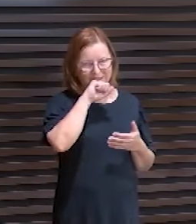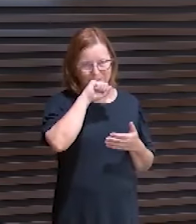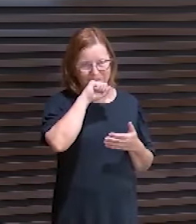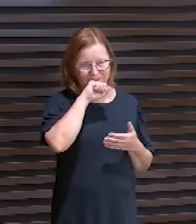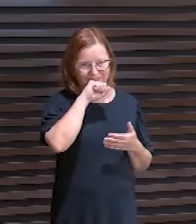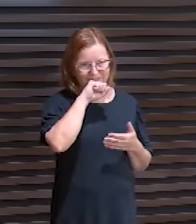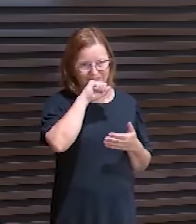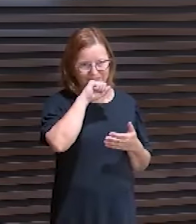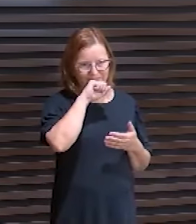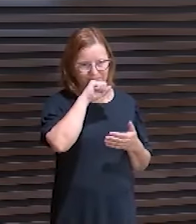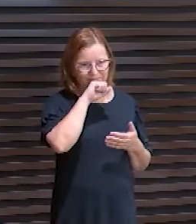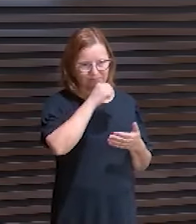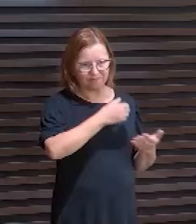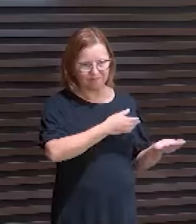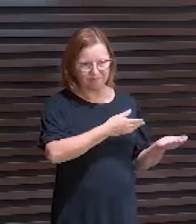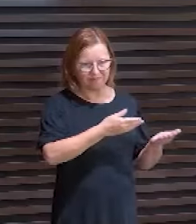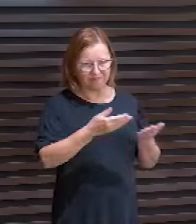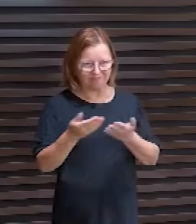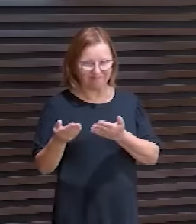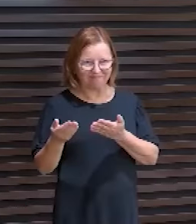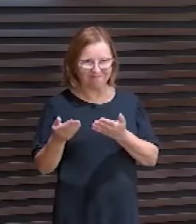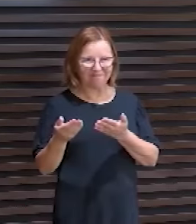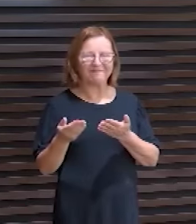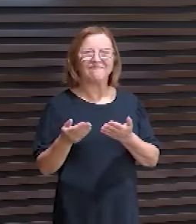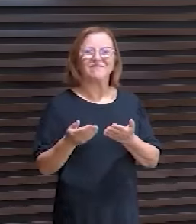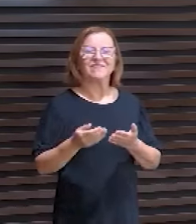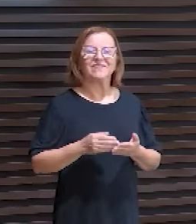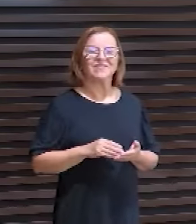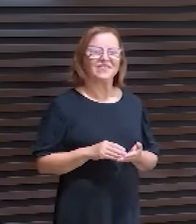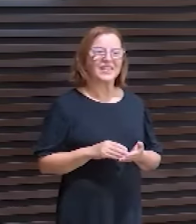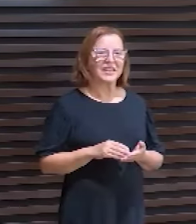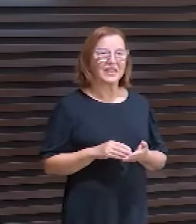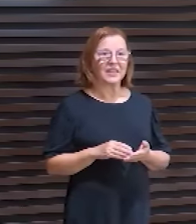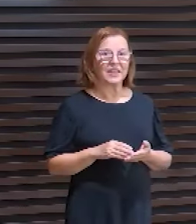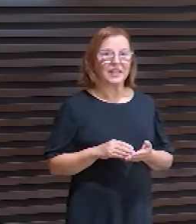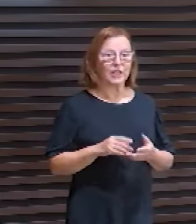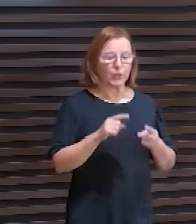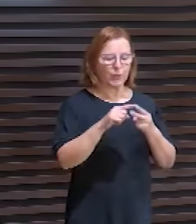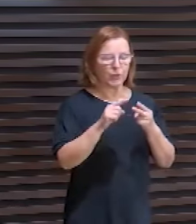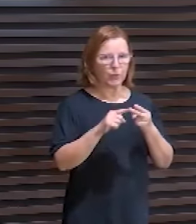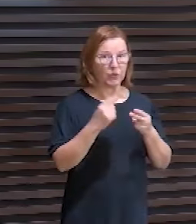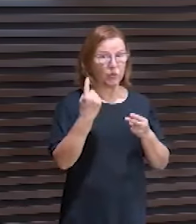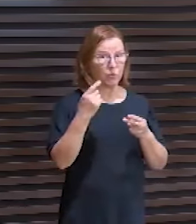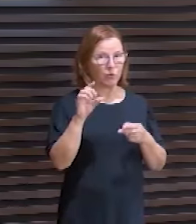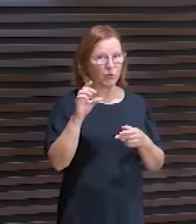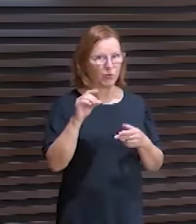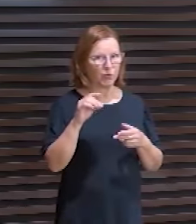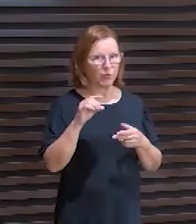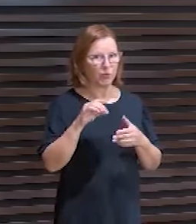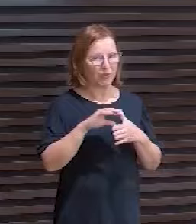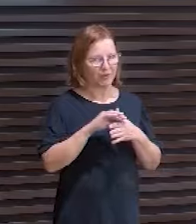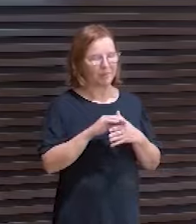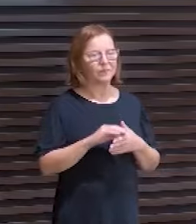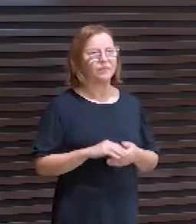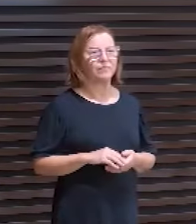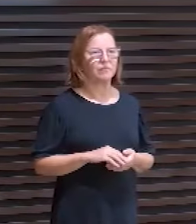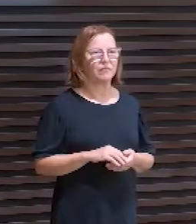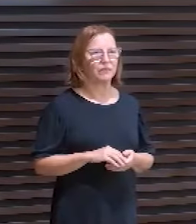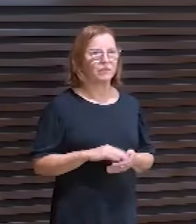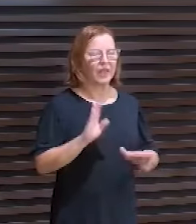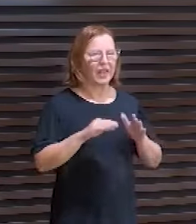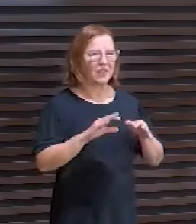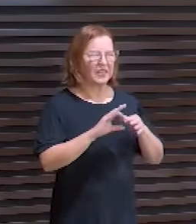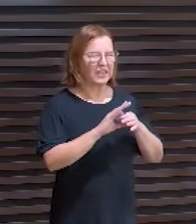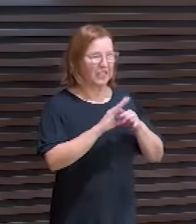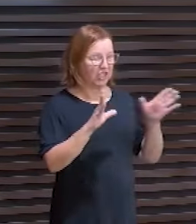ambos uma só carne então deixar pai e mãe às vezes pro pai para esse pai para essa mãe que